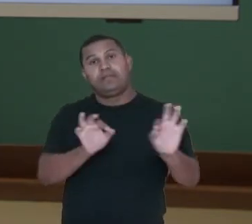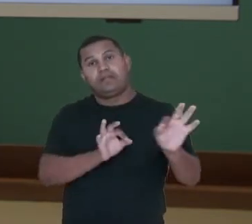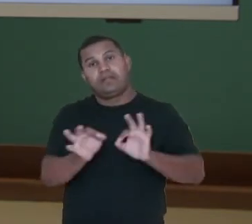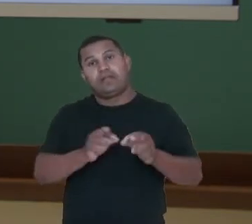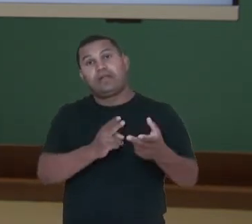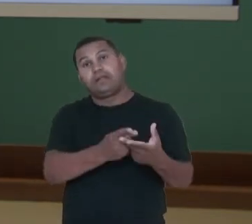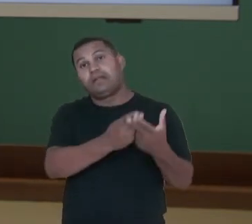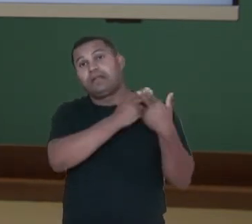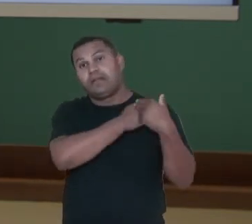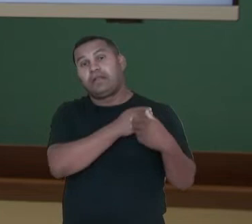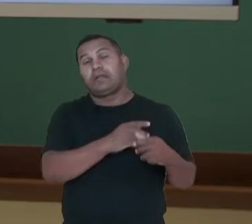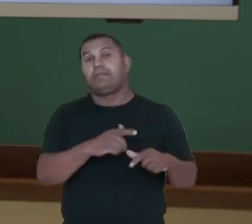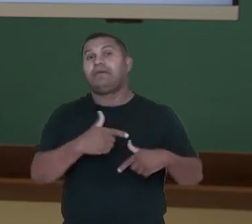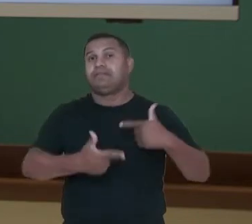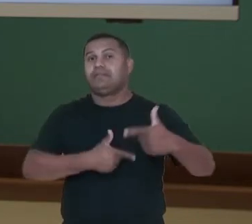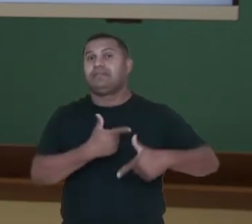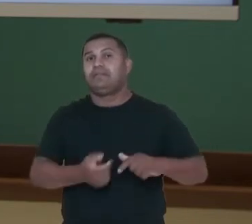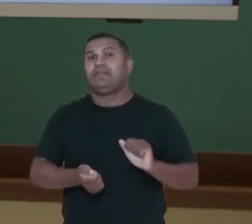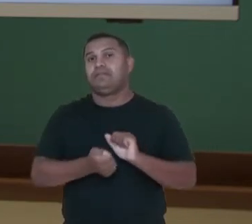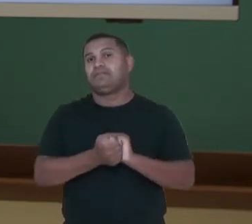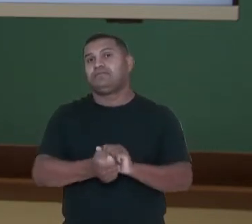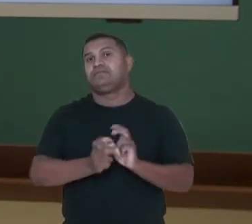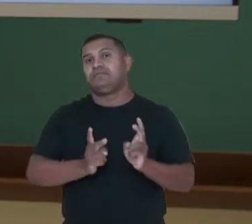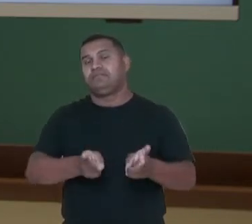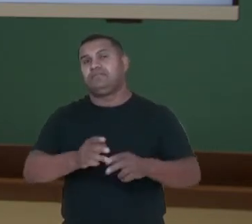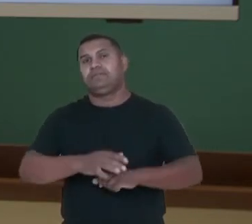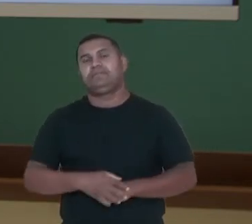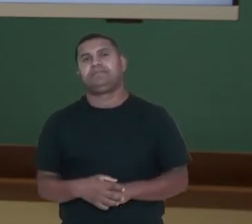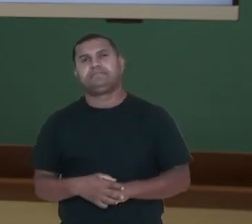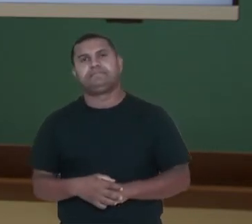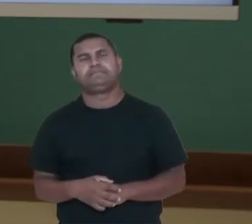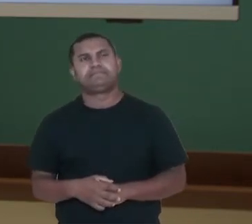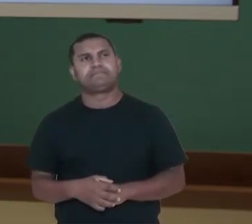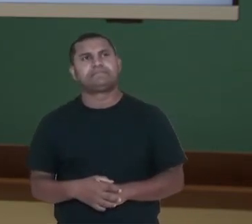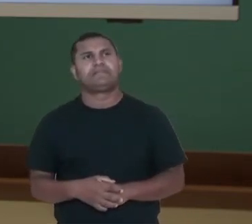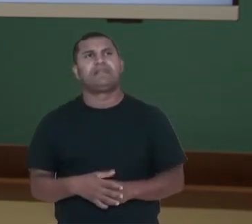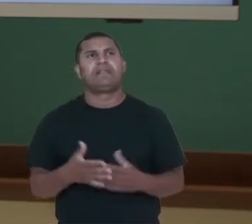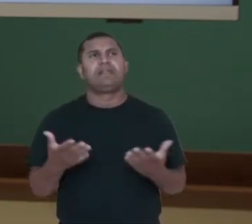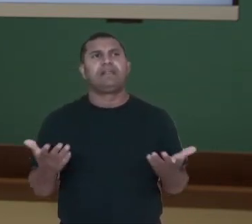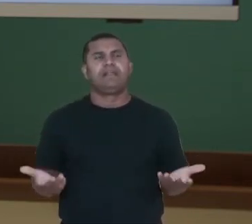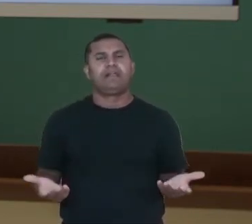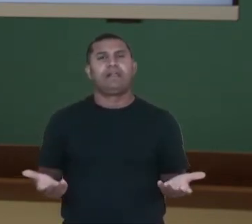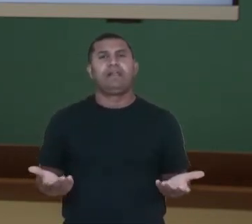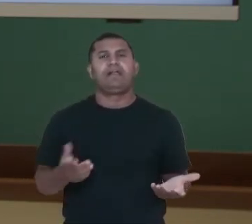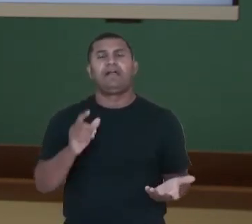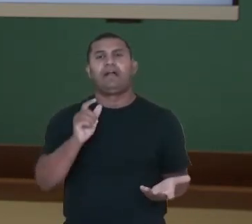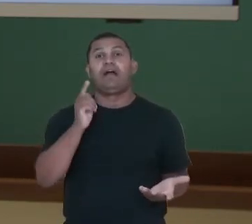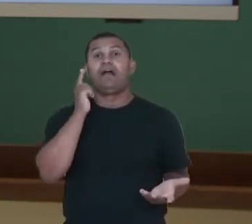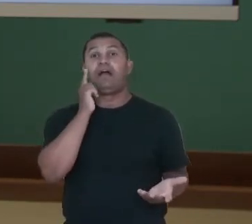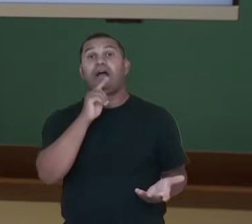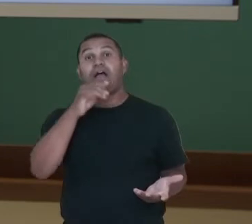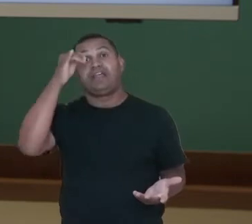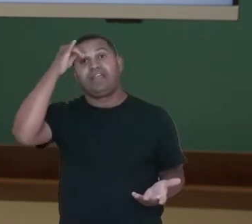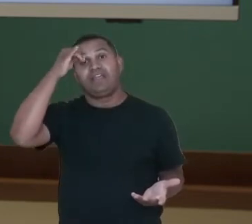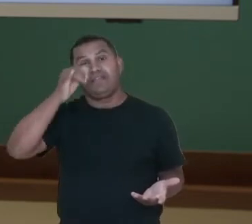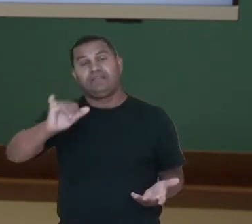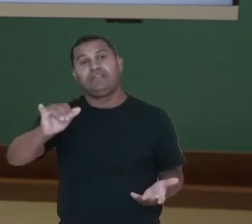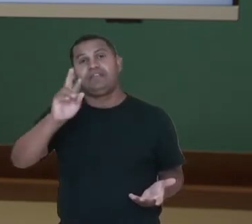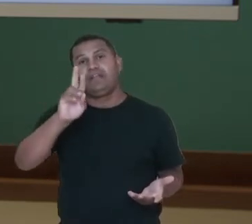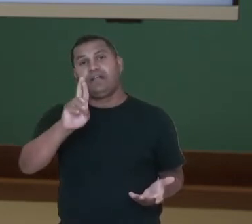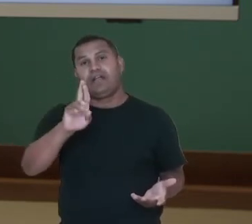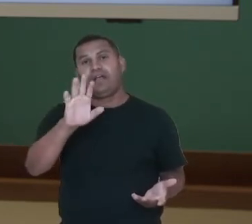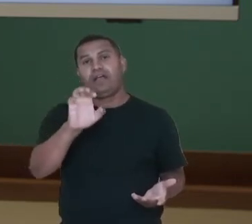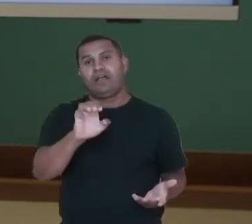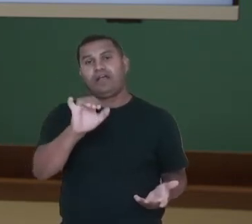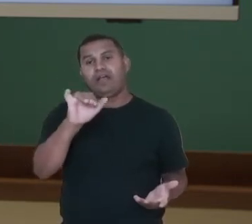que aquela doença surja. Então, impossibilita a reintrodução, né? Medidas de controle,